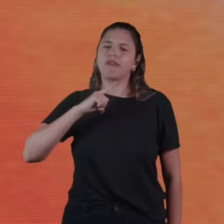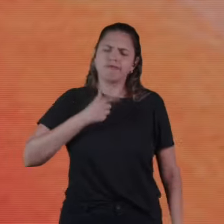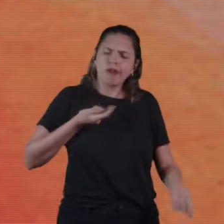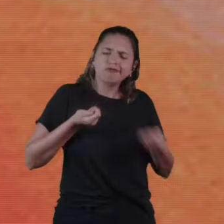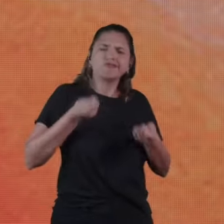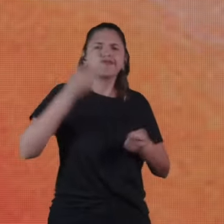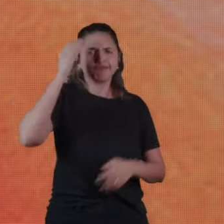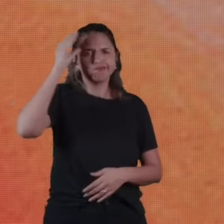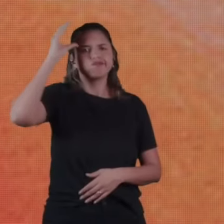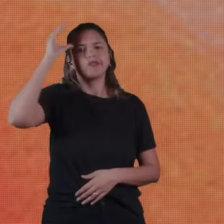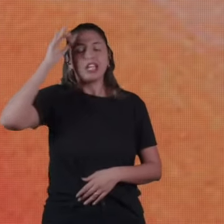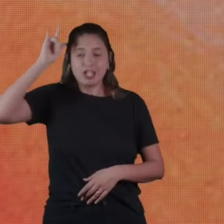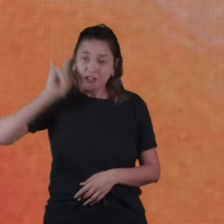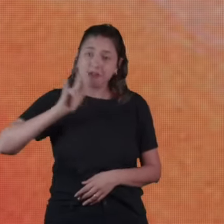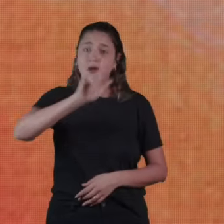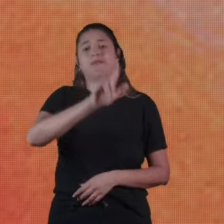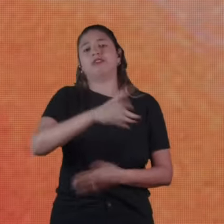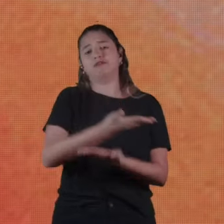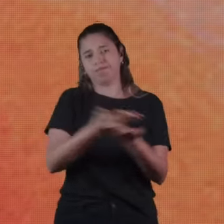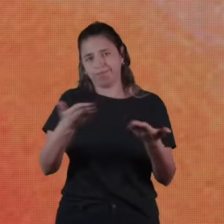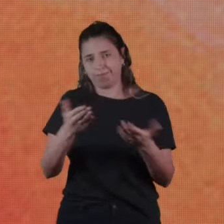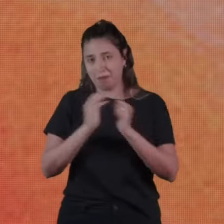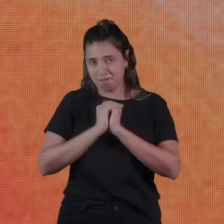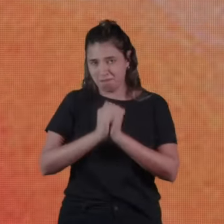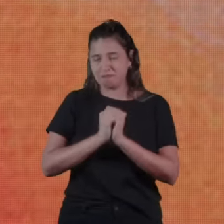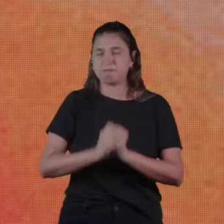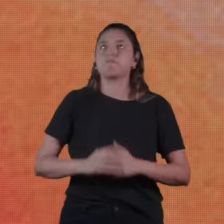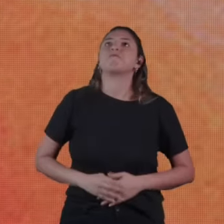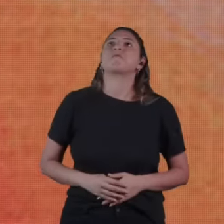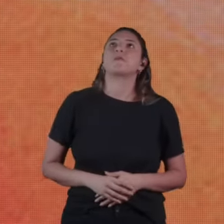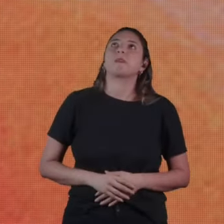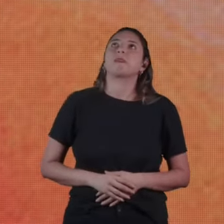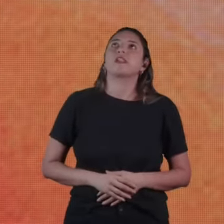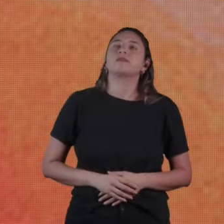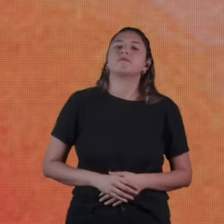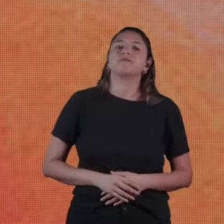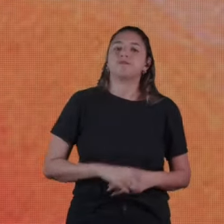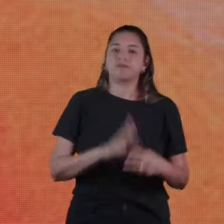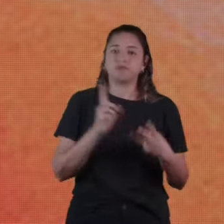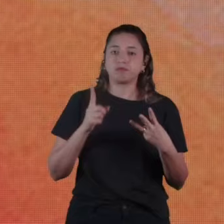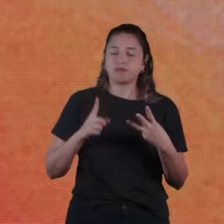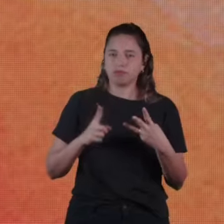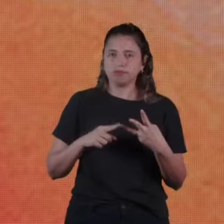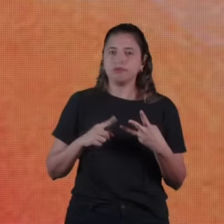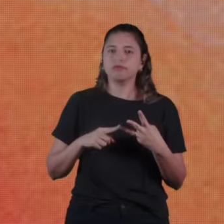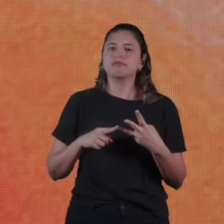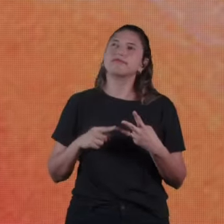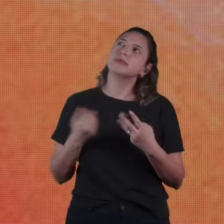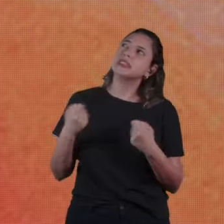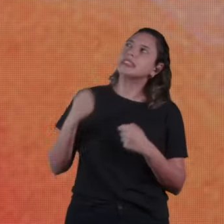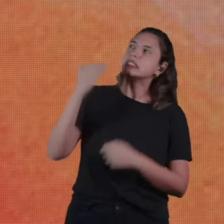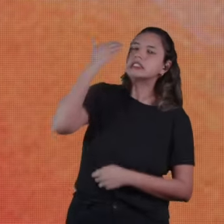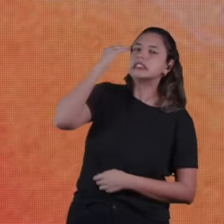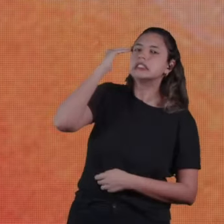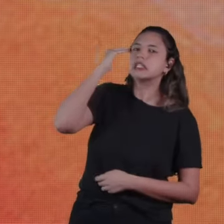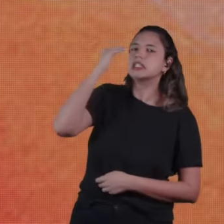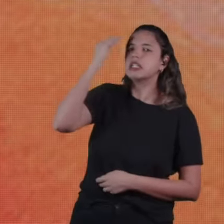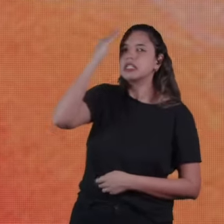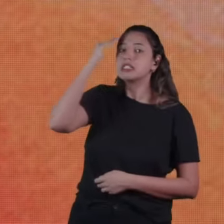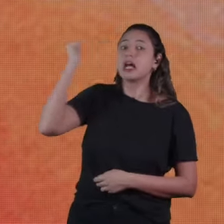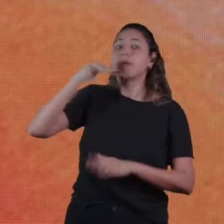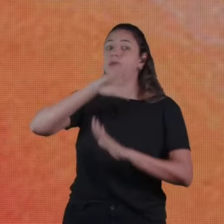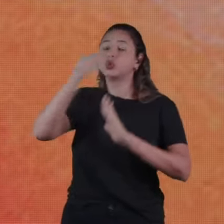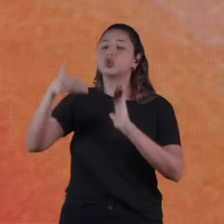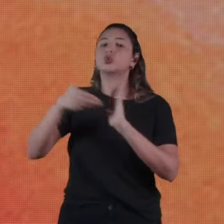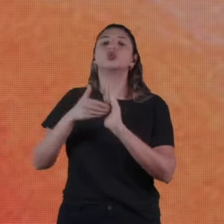esse conhecimento e te ama, amém? E a última bênção que nós temos de entender a onisciência é que isso